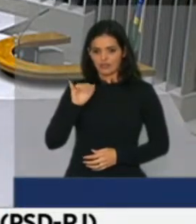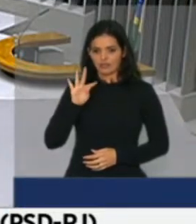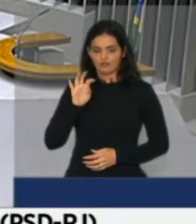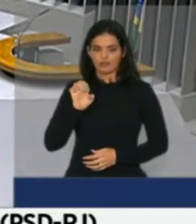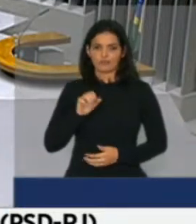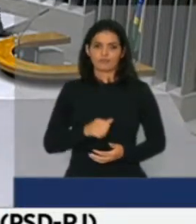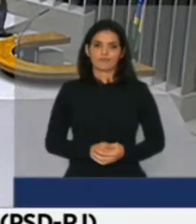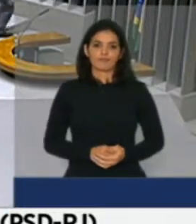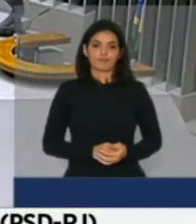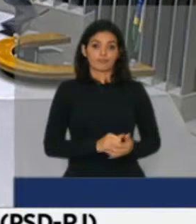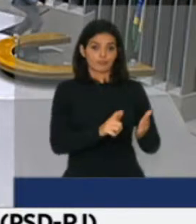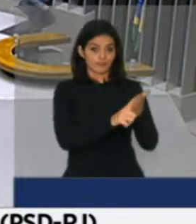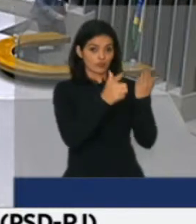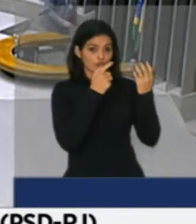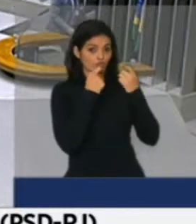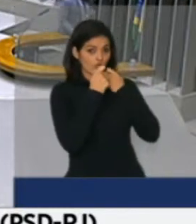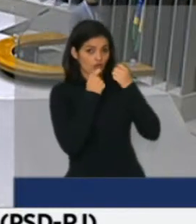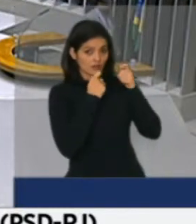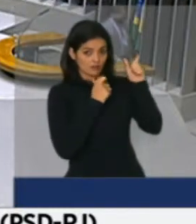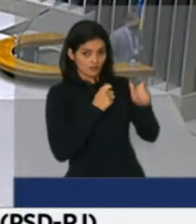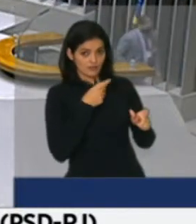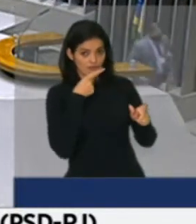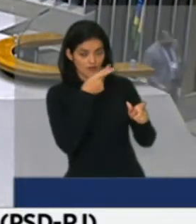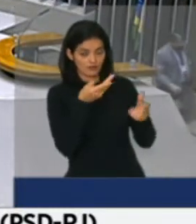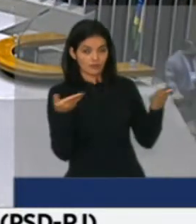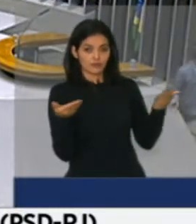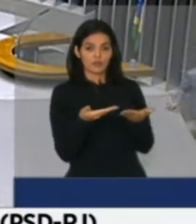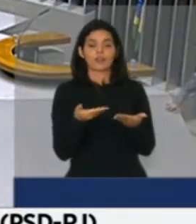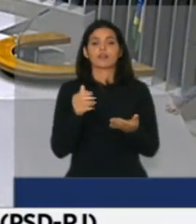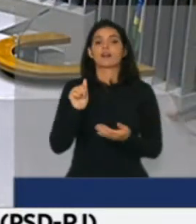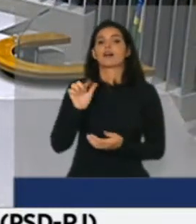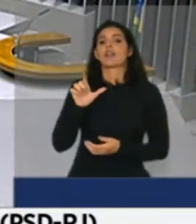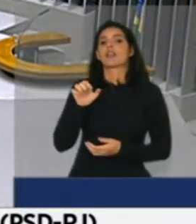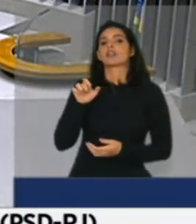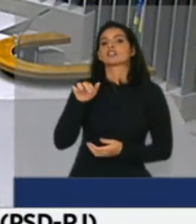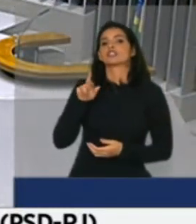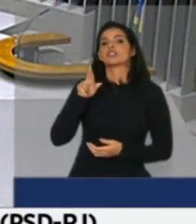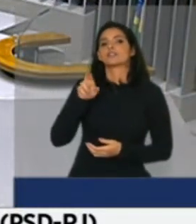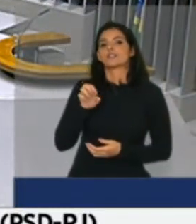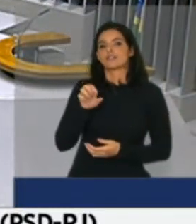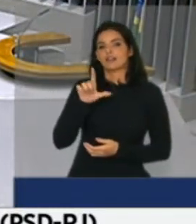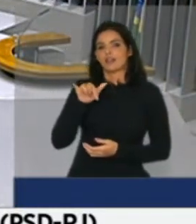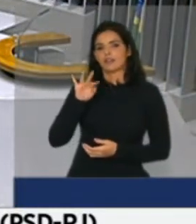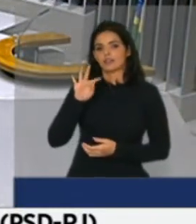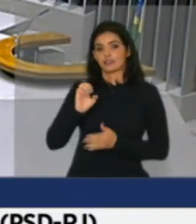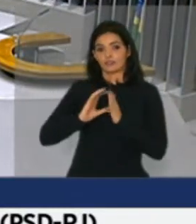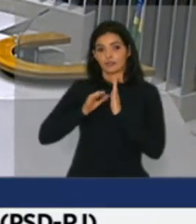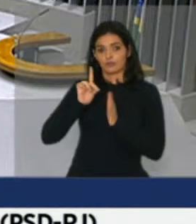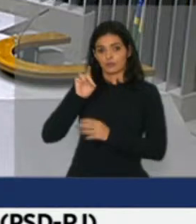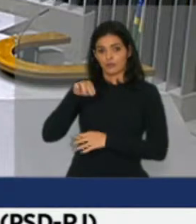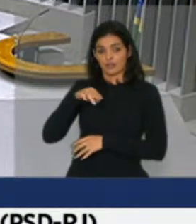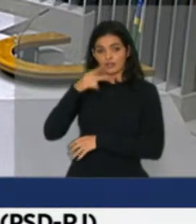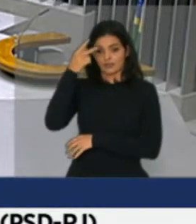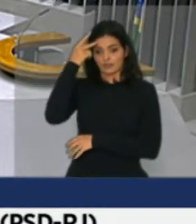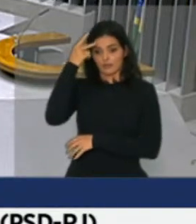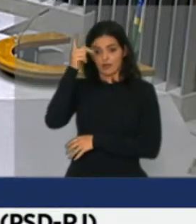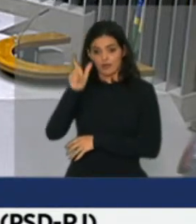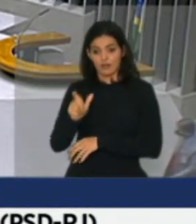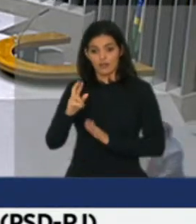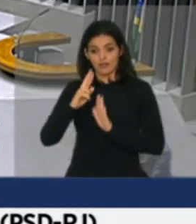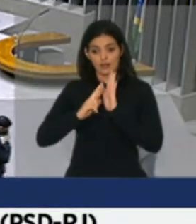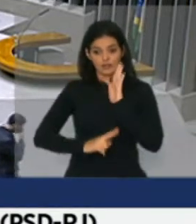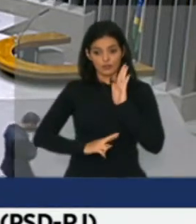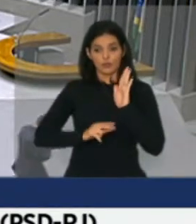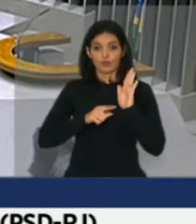O deputado Alexandre Leite, do Democratas de São Paulo, é o relator desse projeto de resolução que recomenda